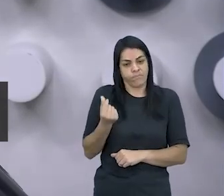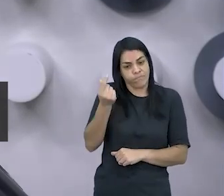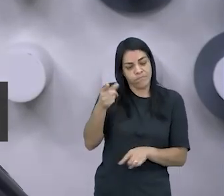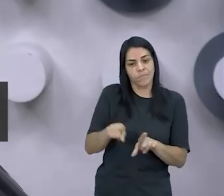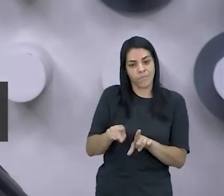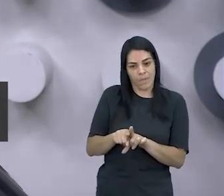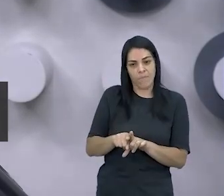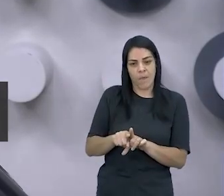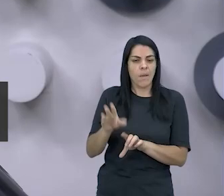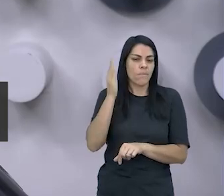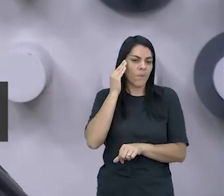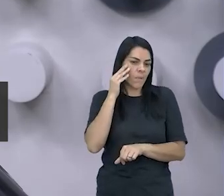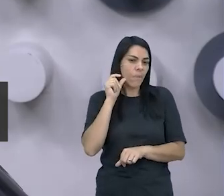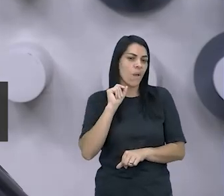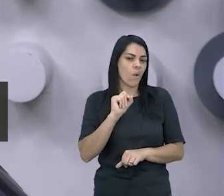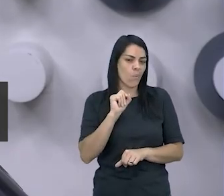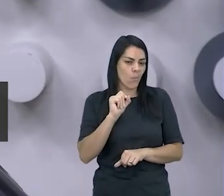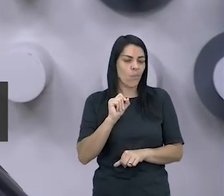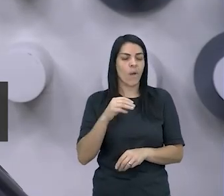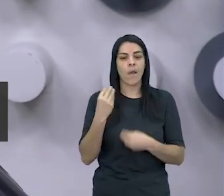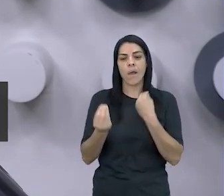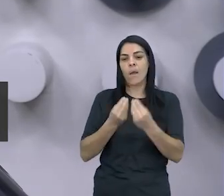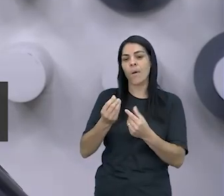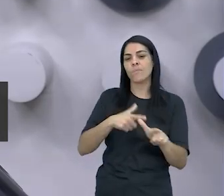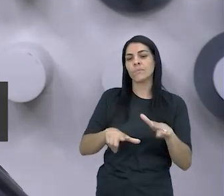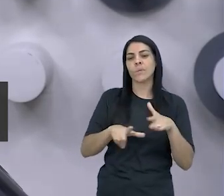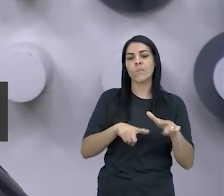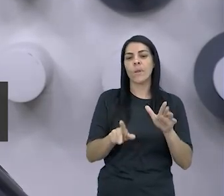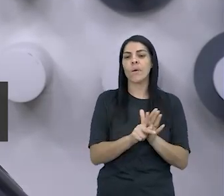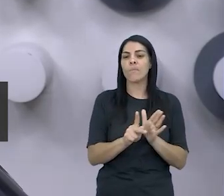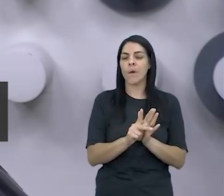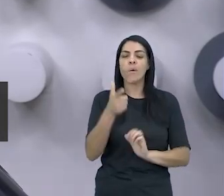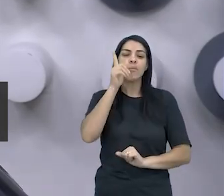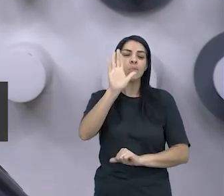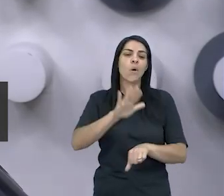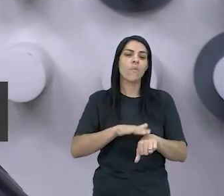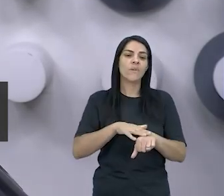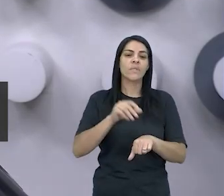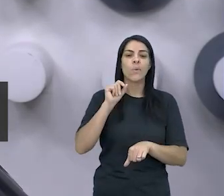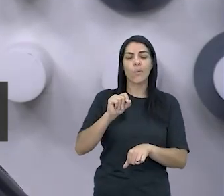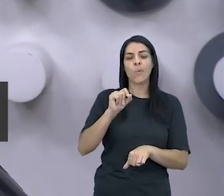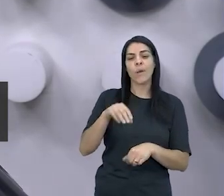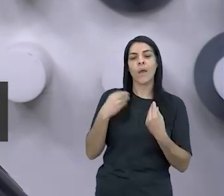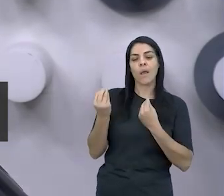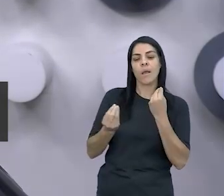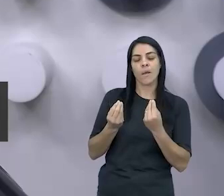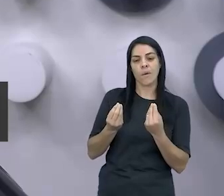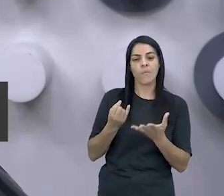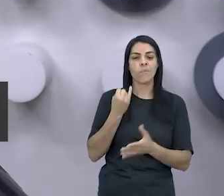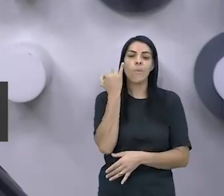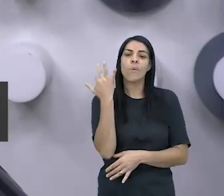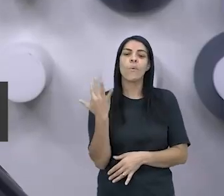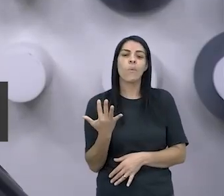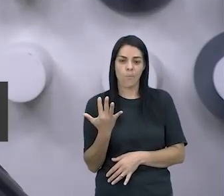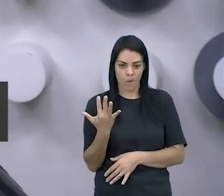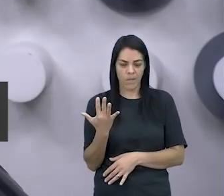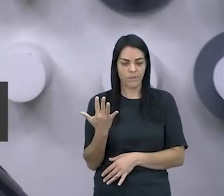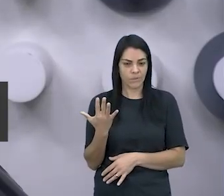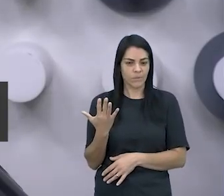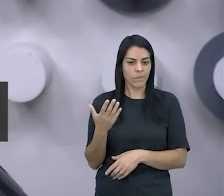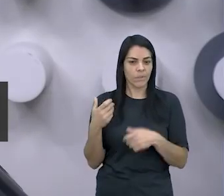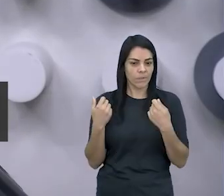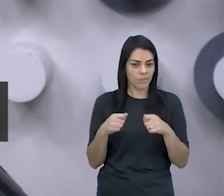se reconhece como trabalhador e ele também consegue fazer a leitura do quanto ele é